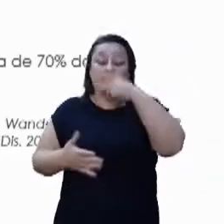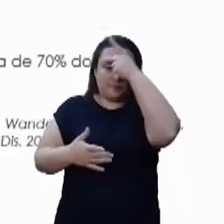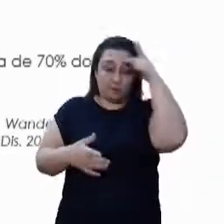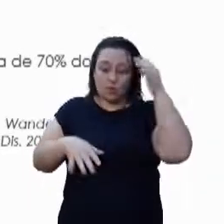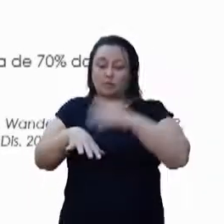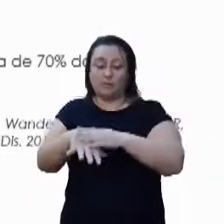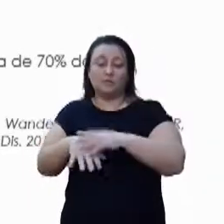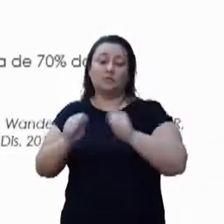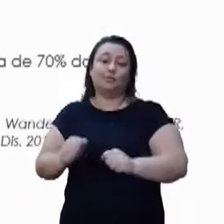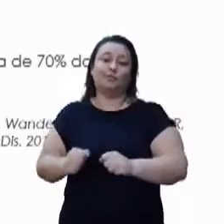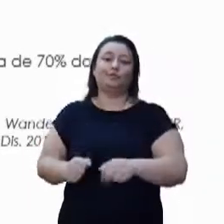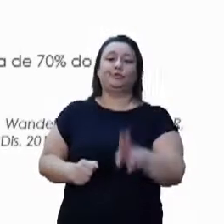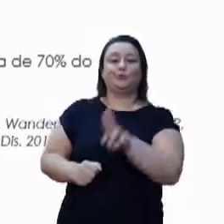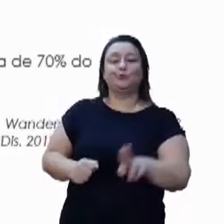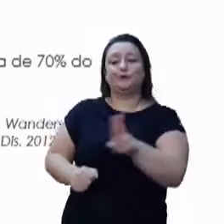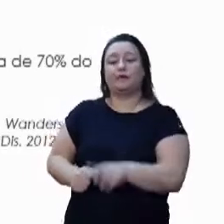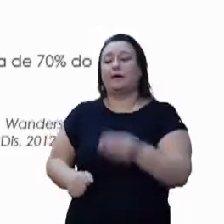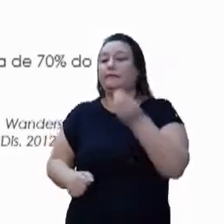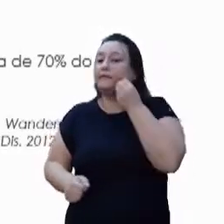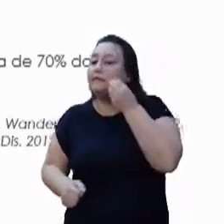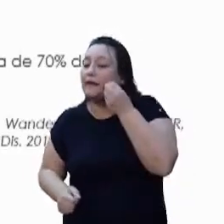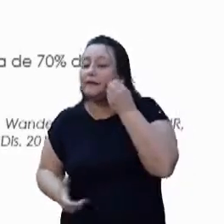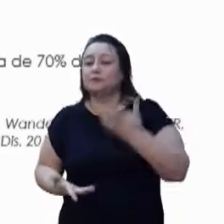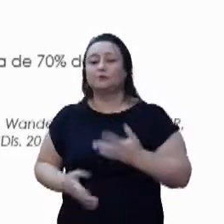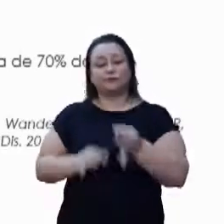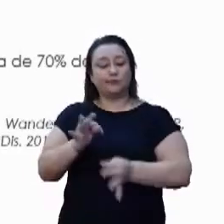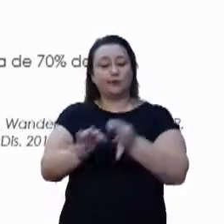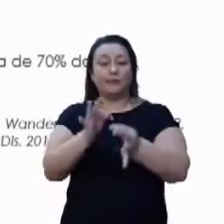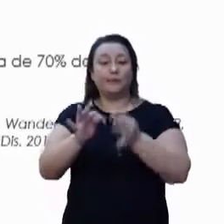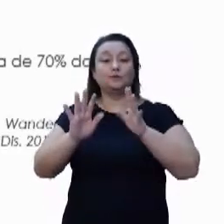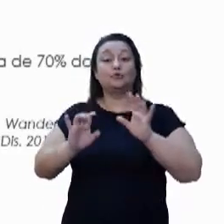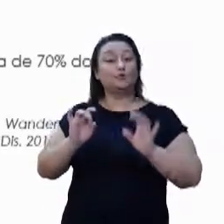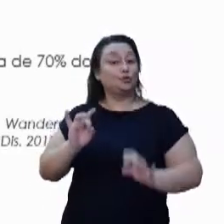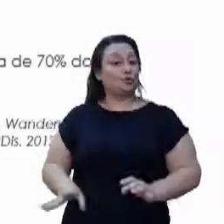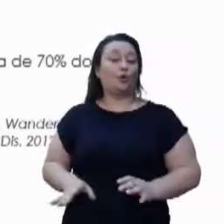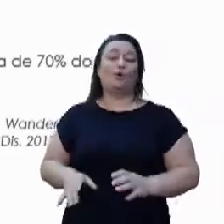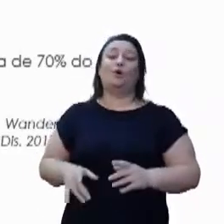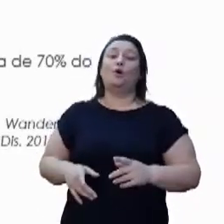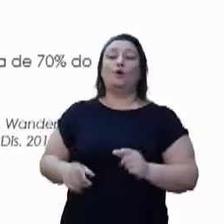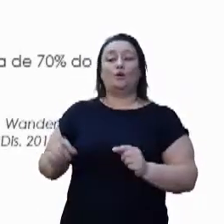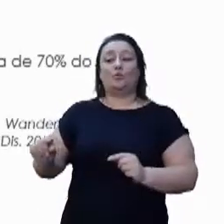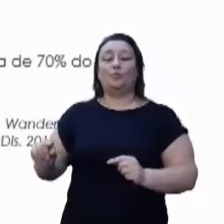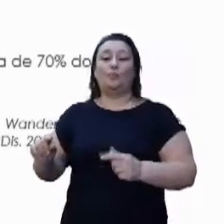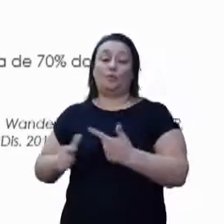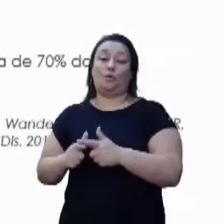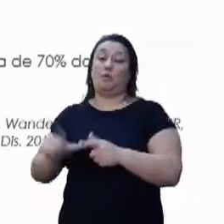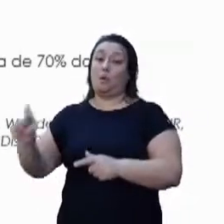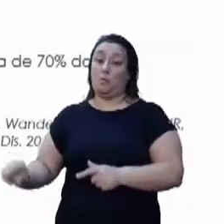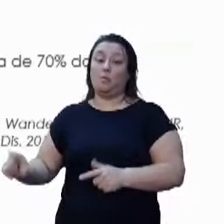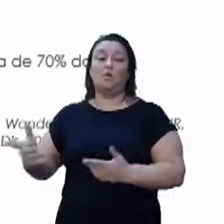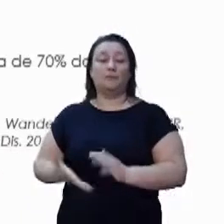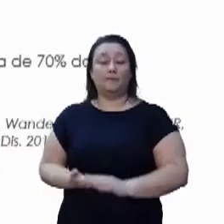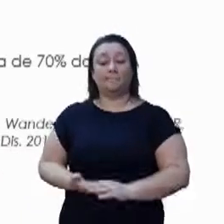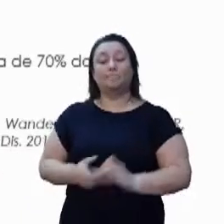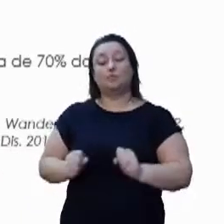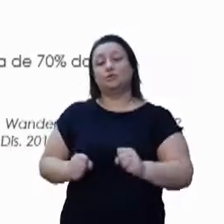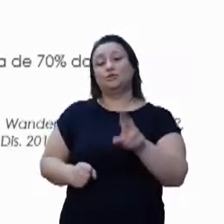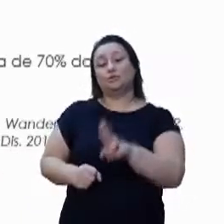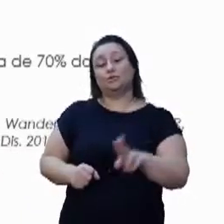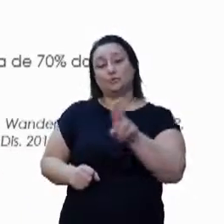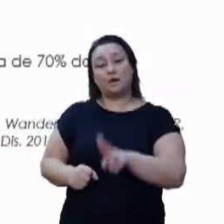a possivelmente ter esse tratamento. Só aqueles com alguma atividade residual poderiam ser candidatos,